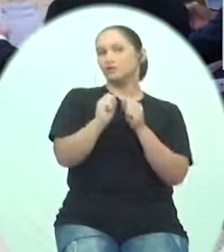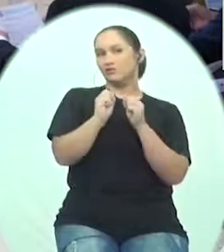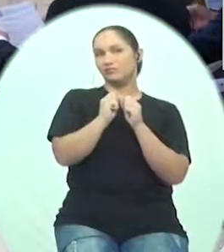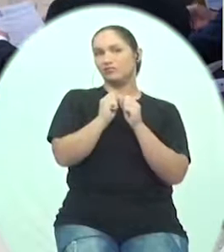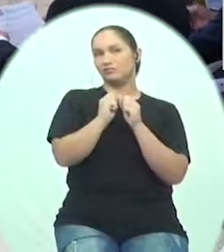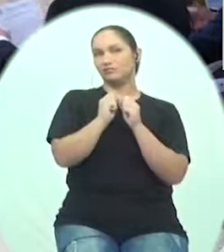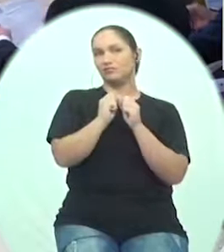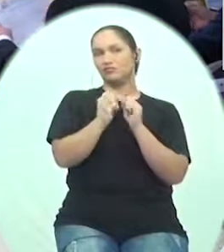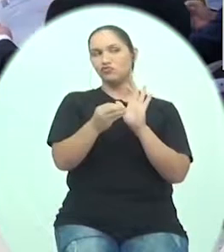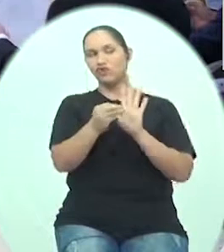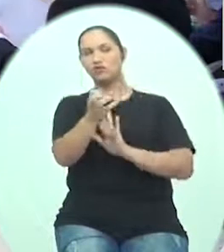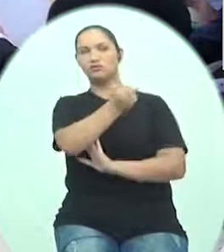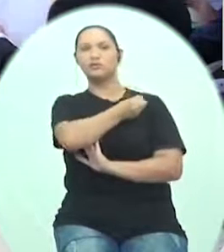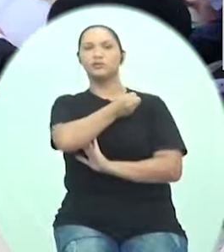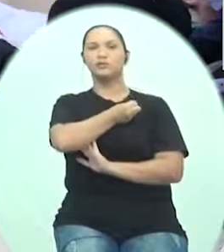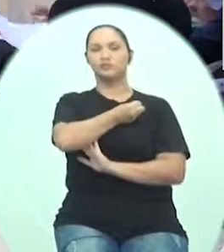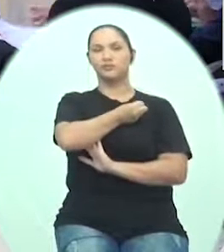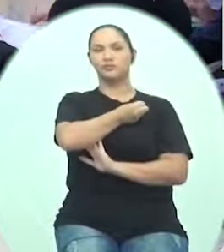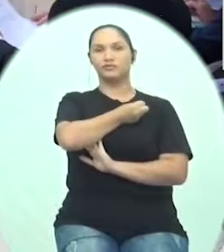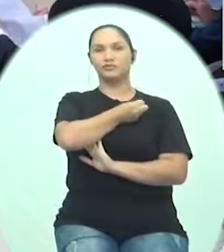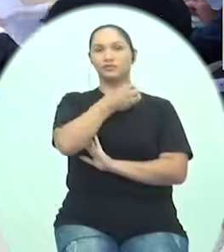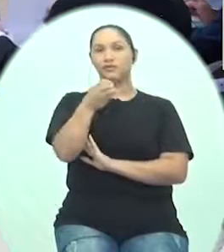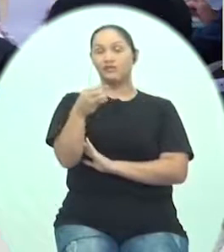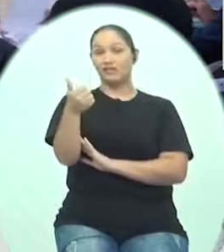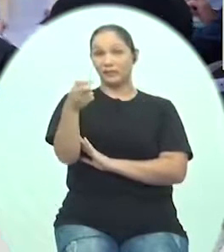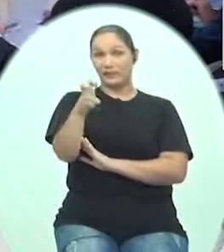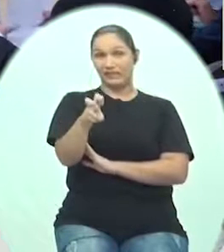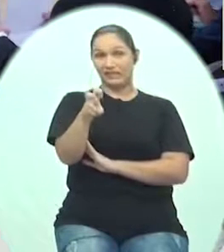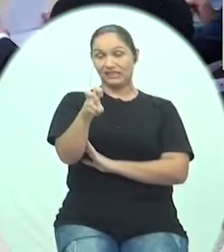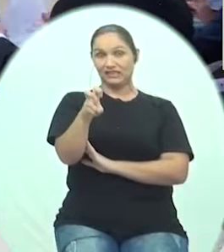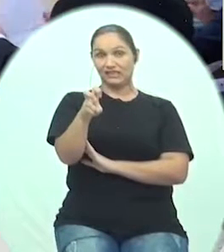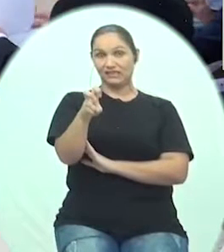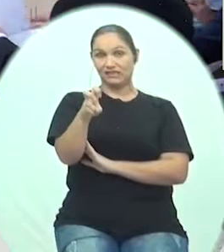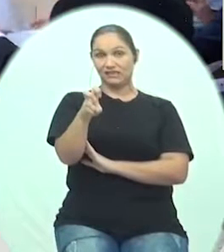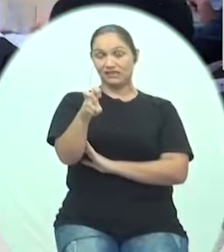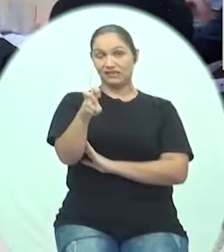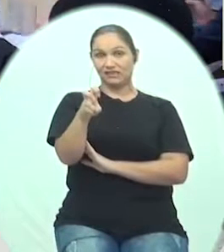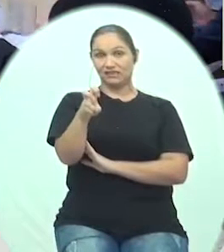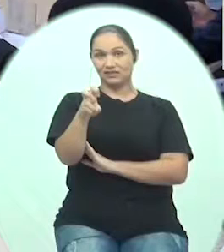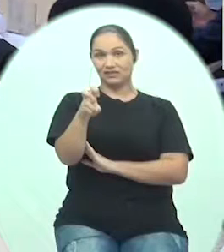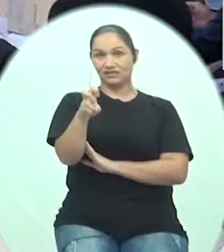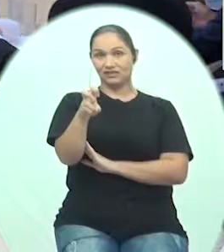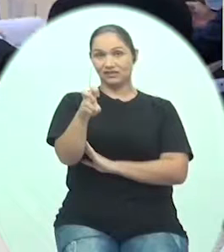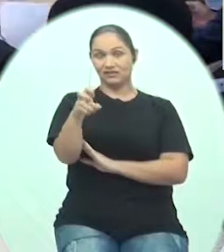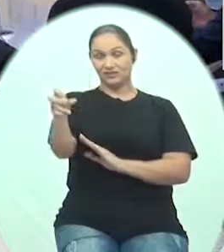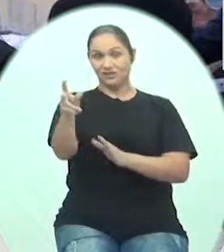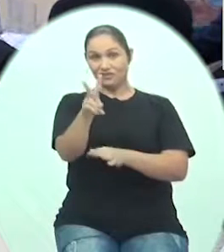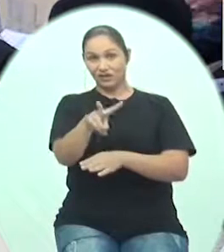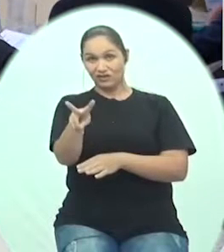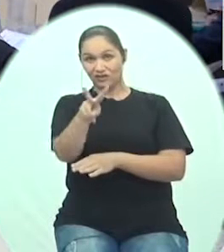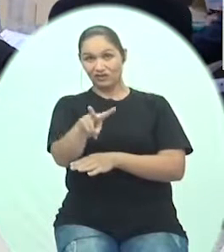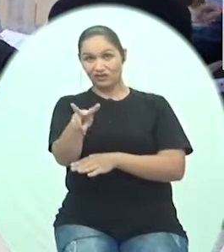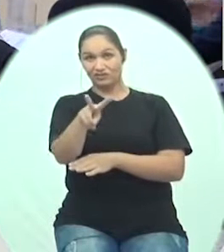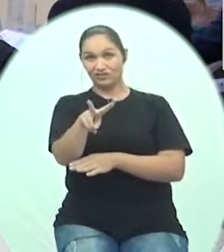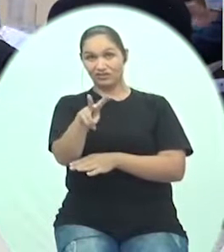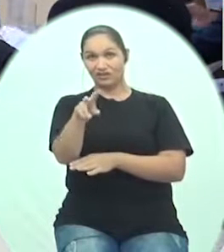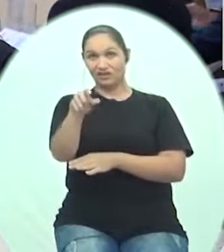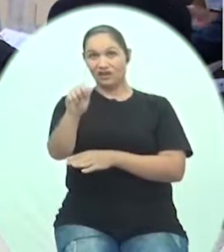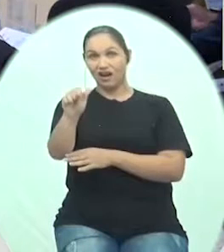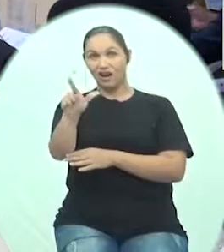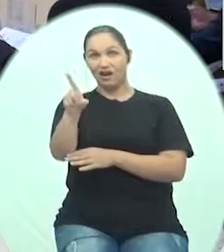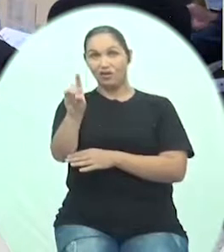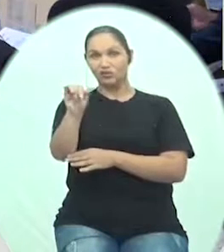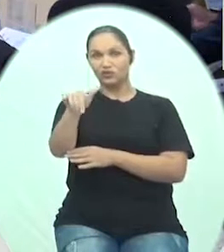ferrar indicação número 015 166/2020 de autoria do vereador aldinei